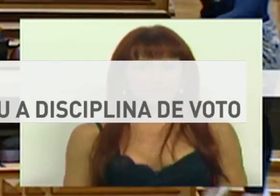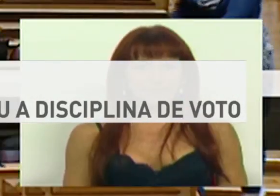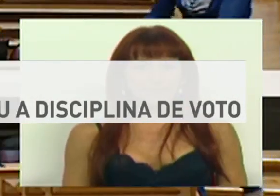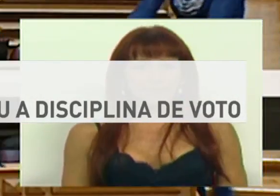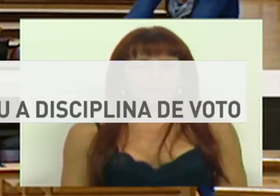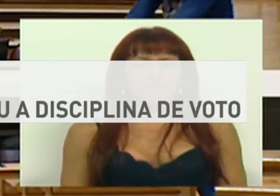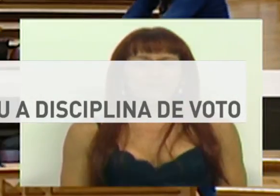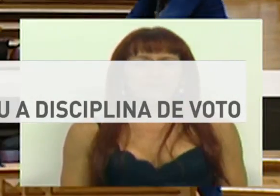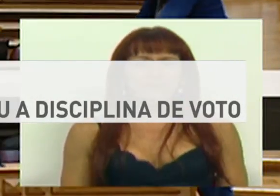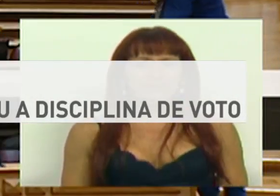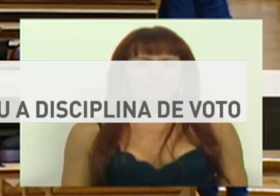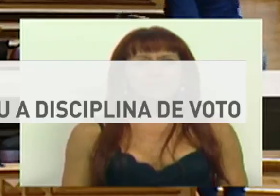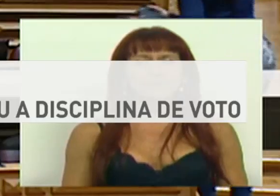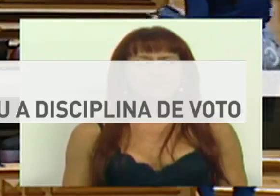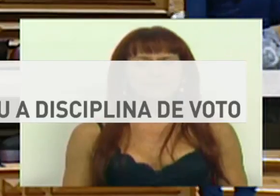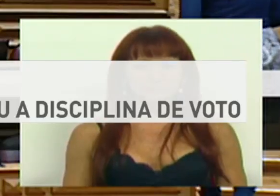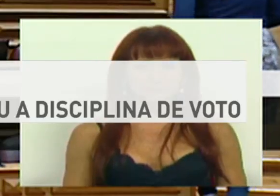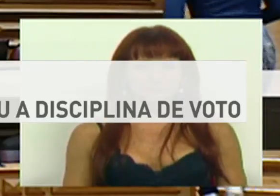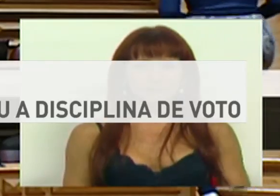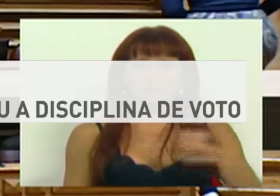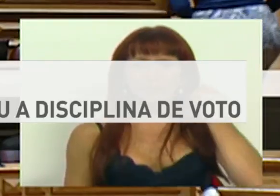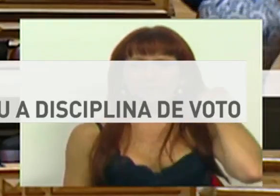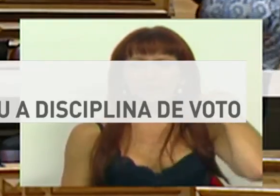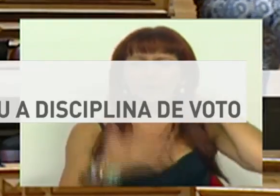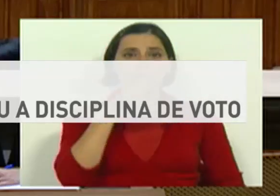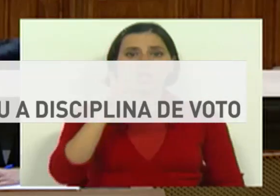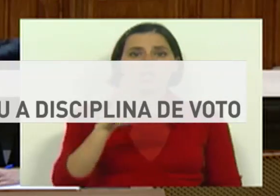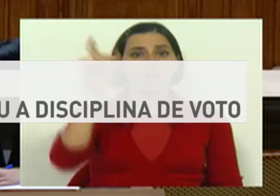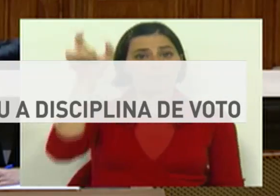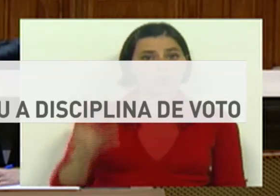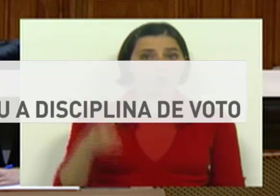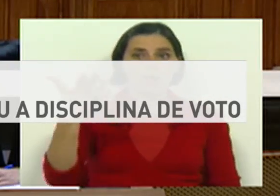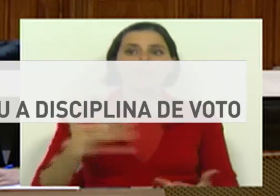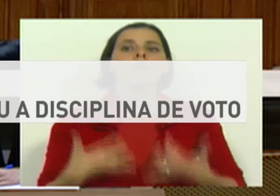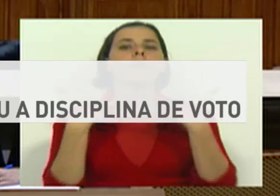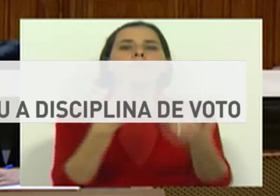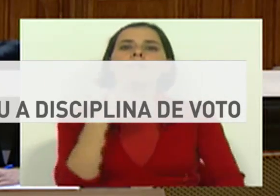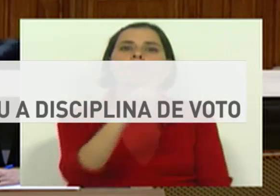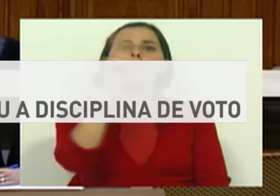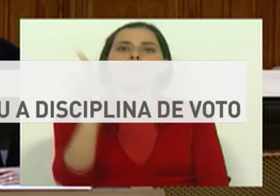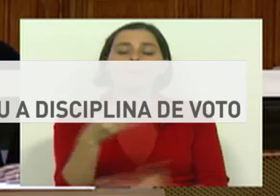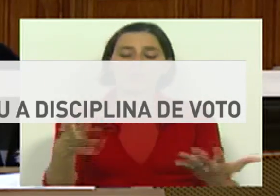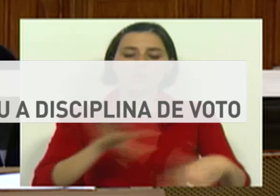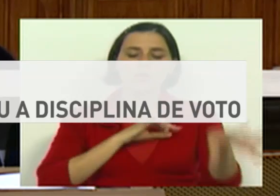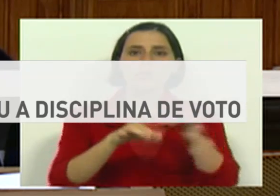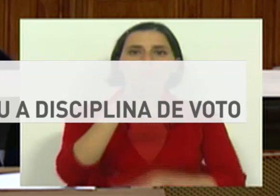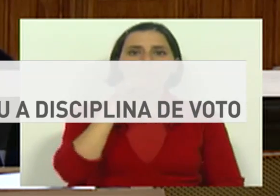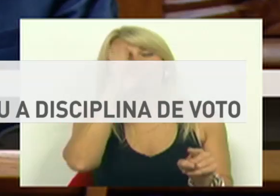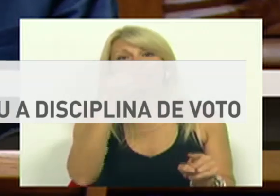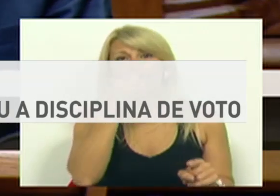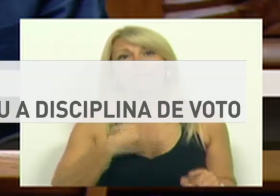Paulo Portas que não convencem a oposição mais à esquerda o próprio governo não acredita neste